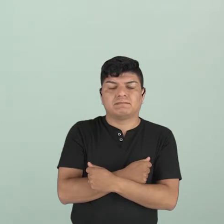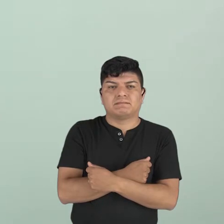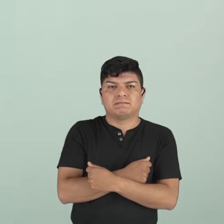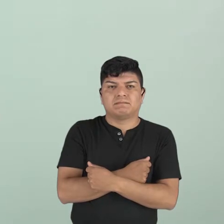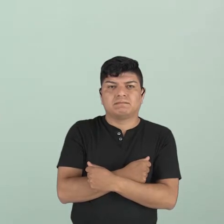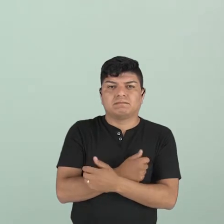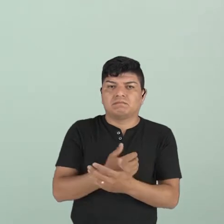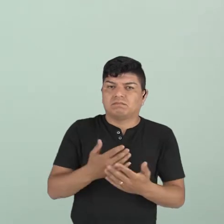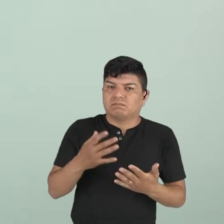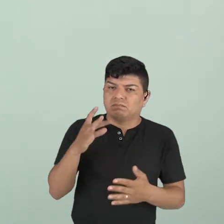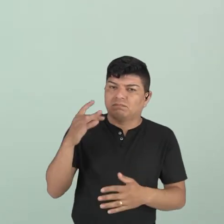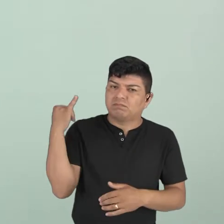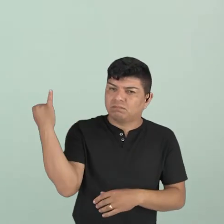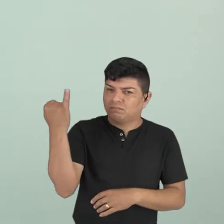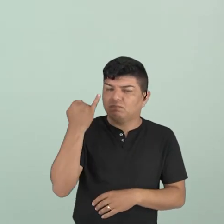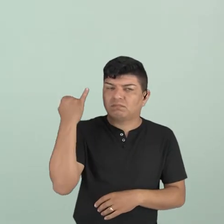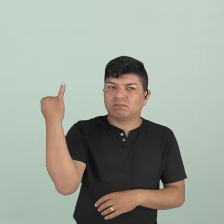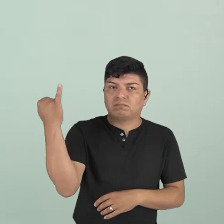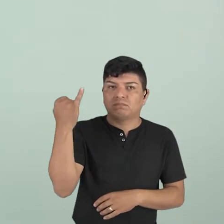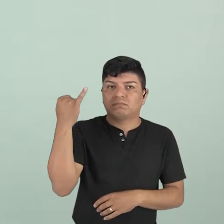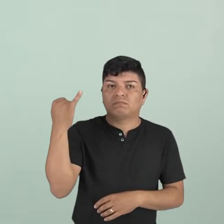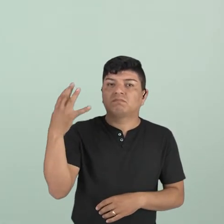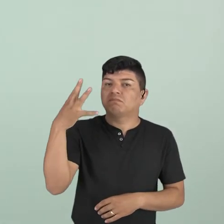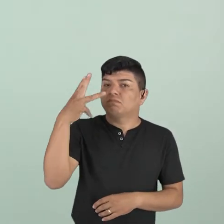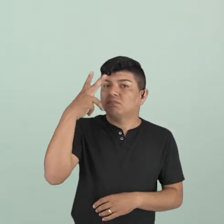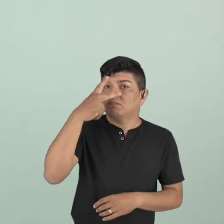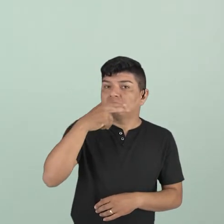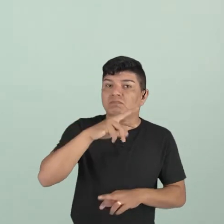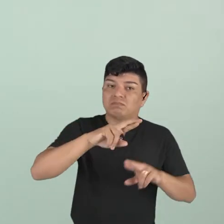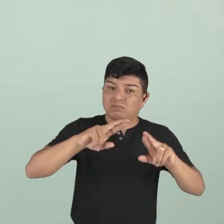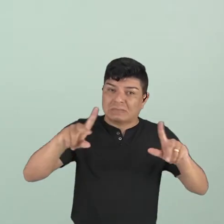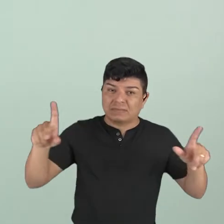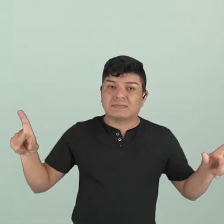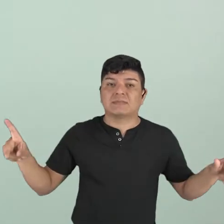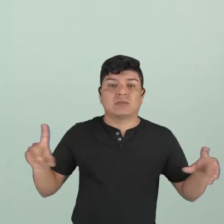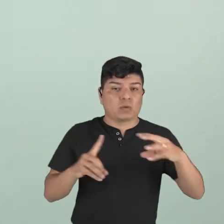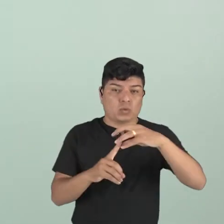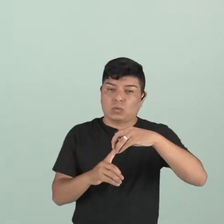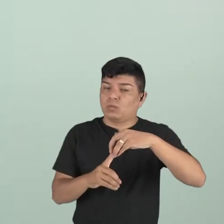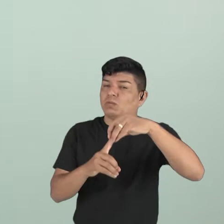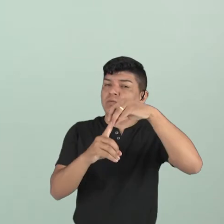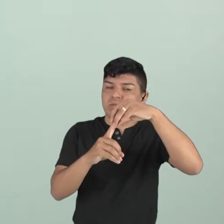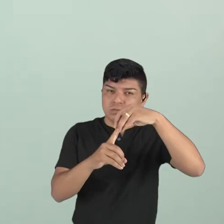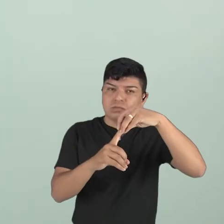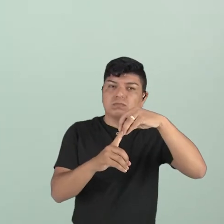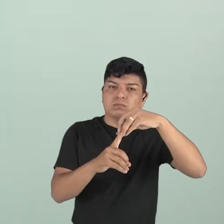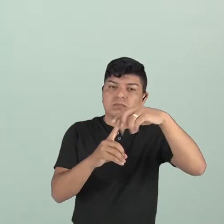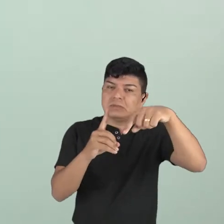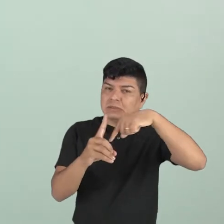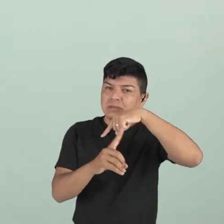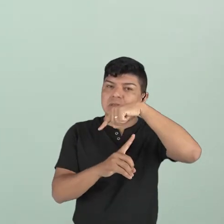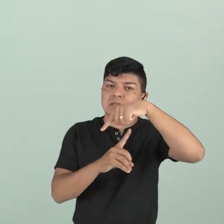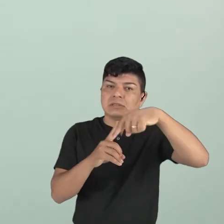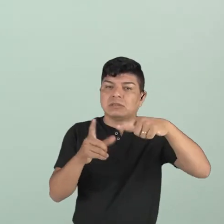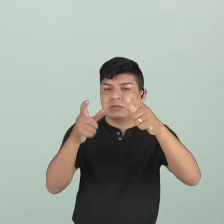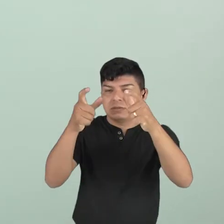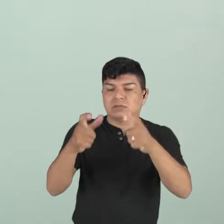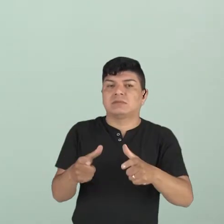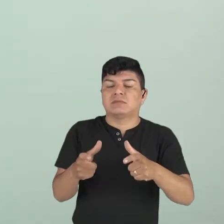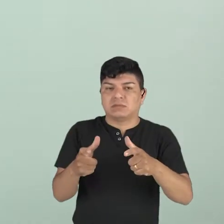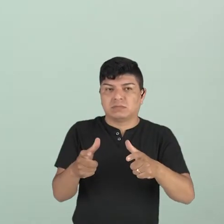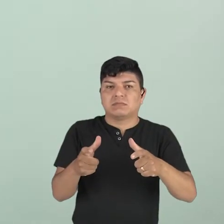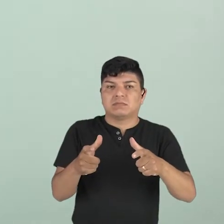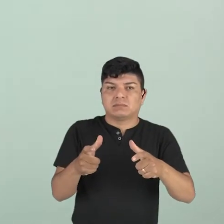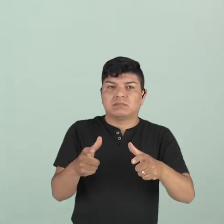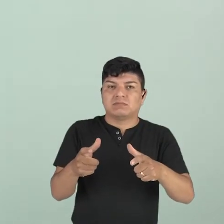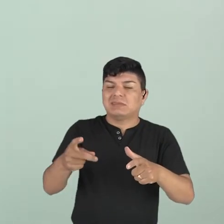de uma relevância, assim, de uma beleza rara, né? São coisas sagradas, assim, lago sagrado,